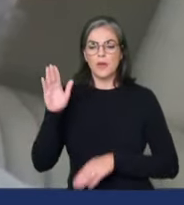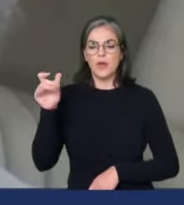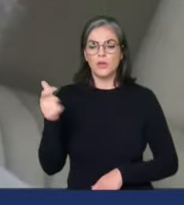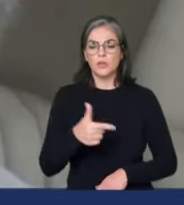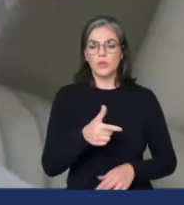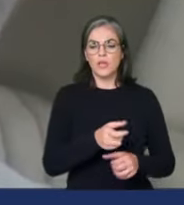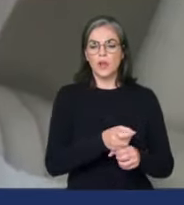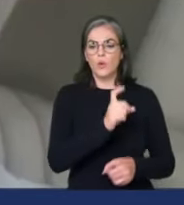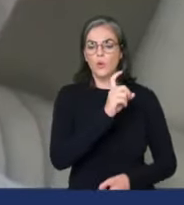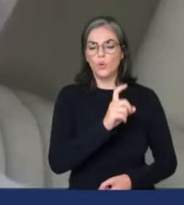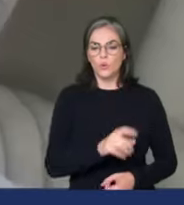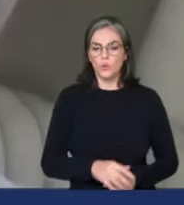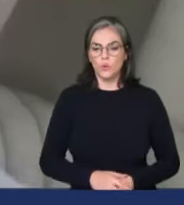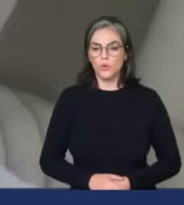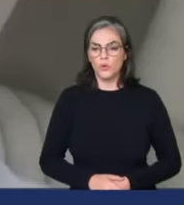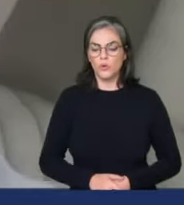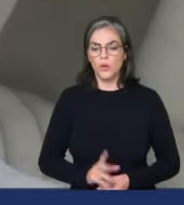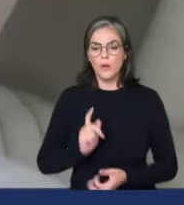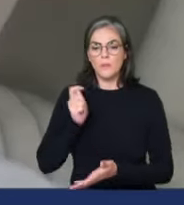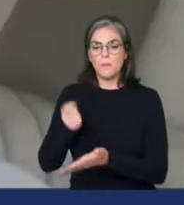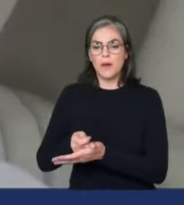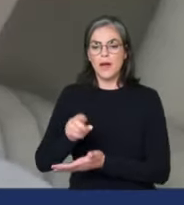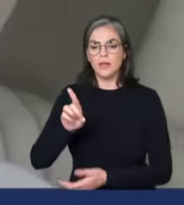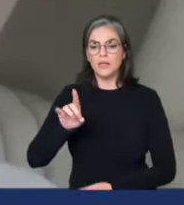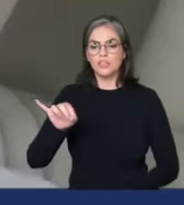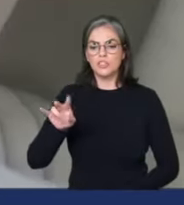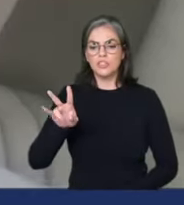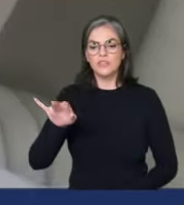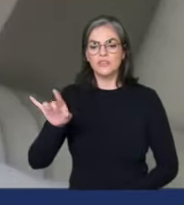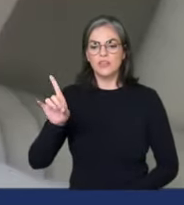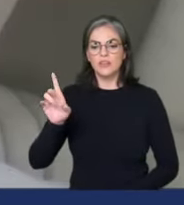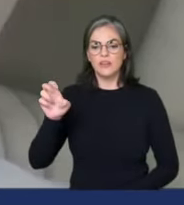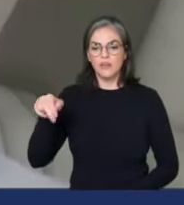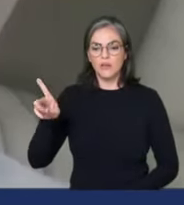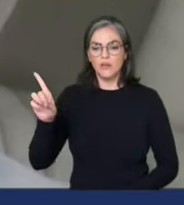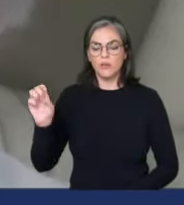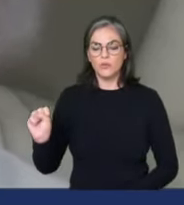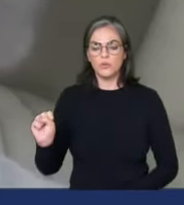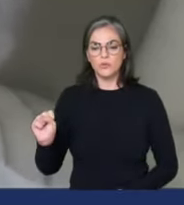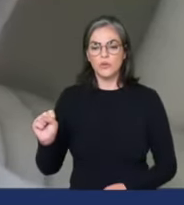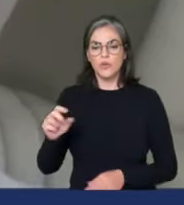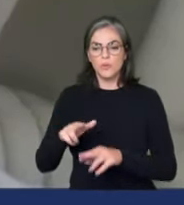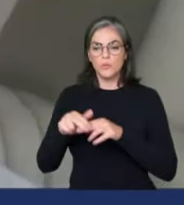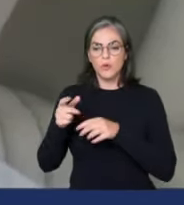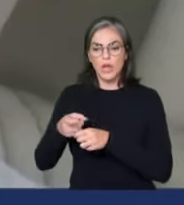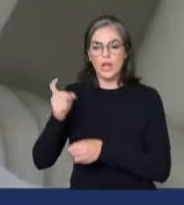paga dividendos, não é com lucro. Você paga com geração de caixa